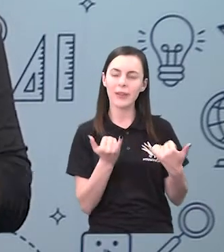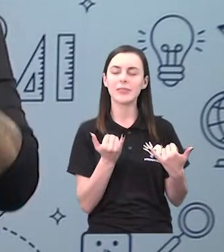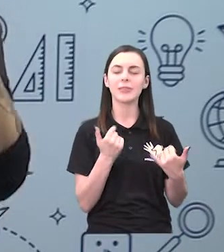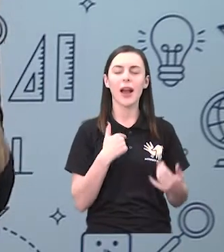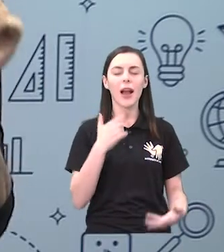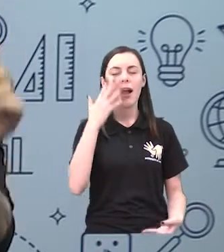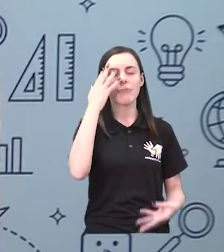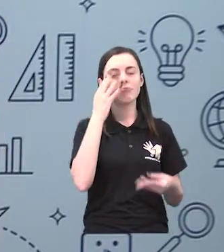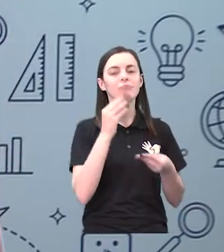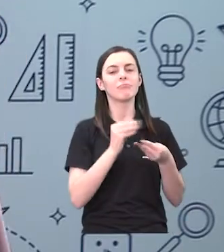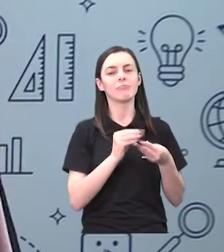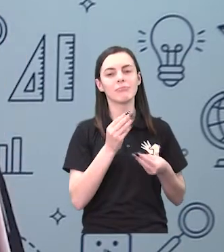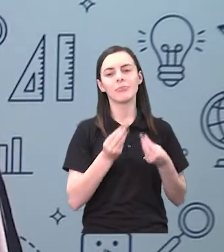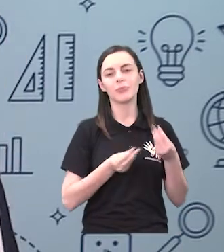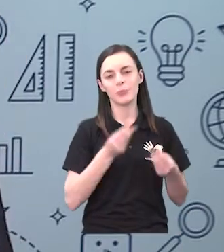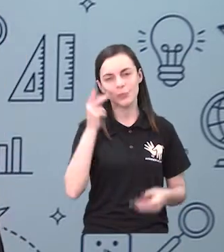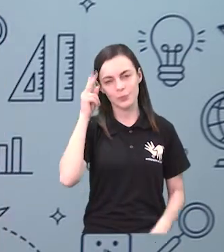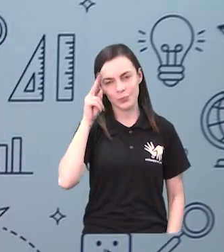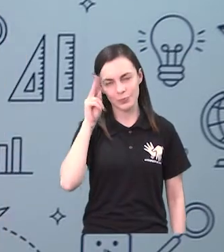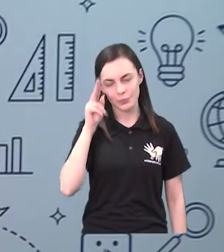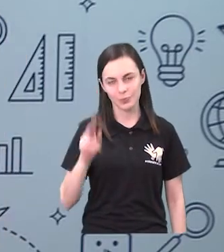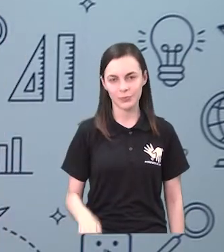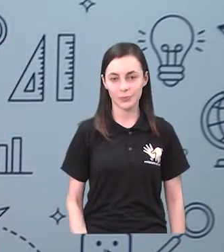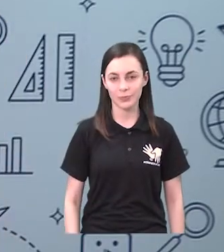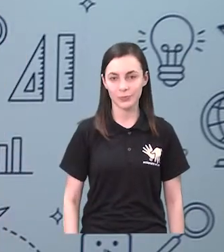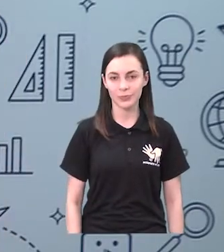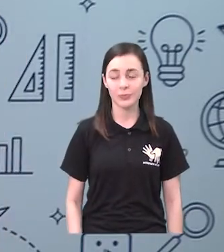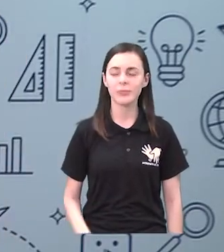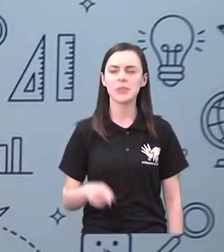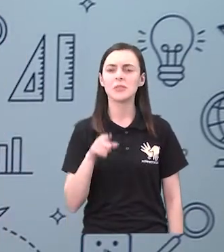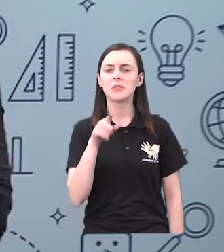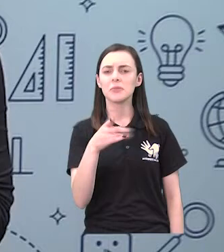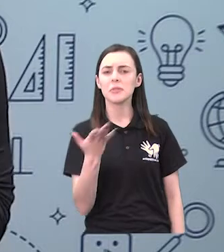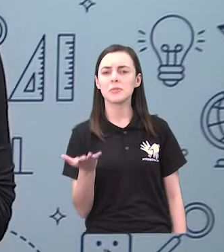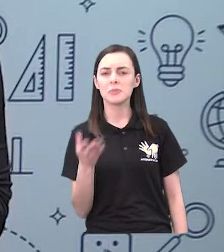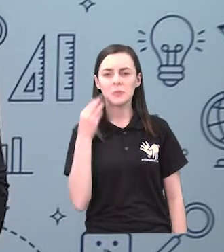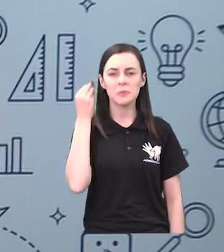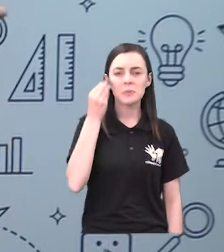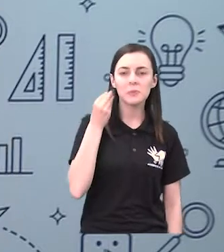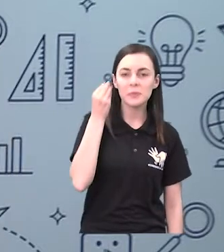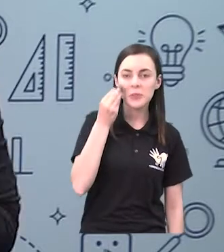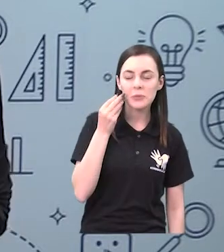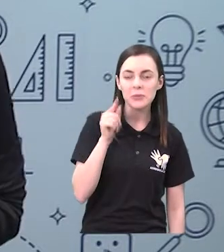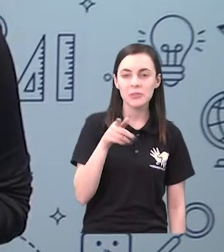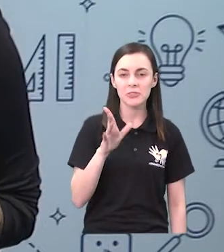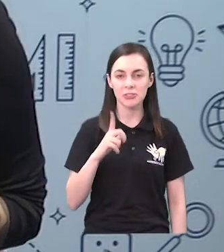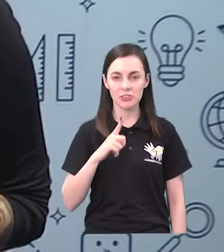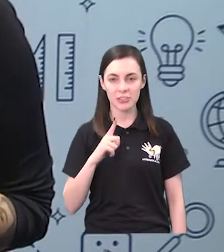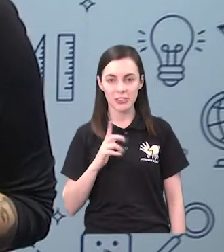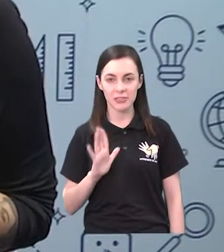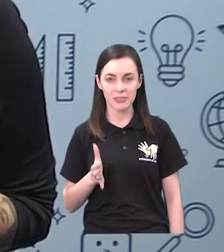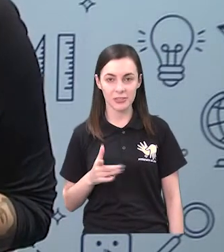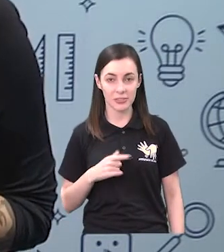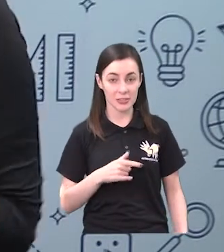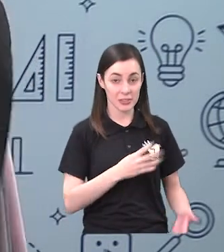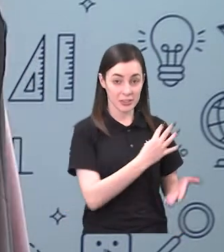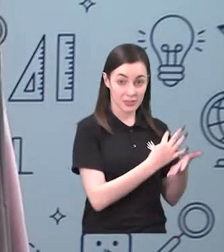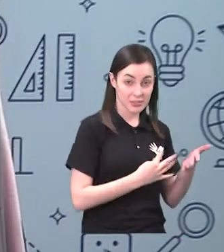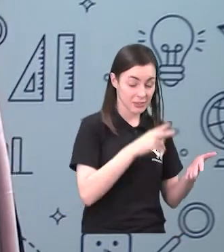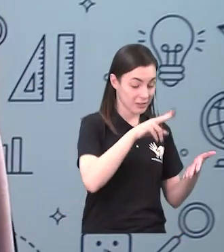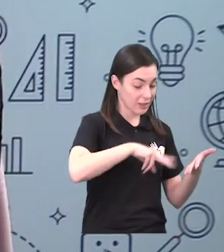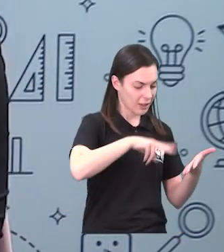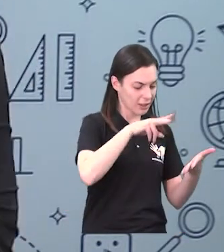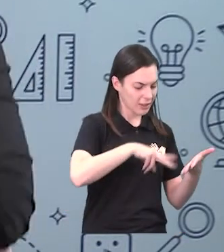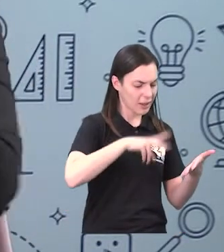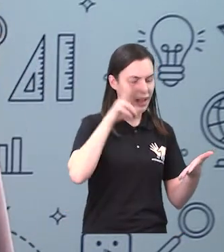parecida me ajudou a compreender essa história e você que experiência Você viveu a